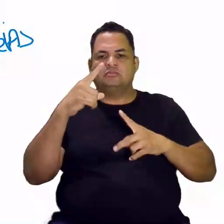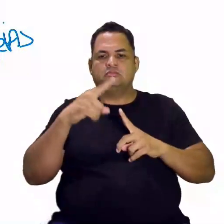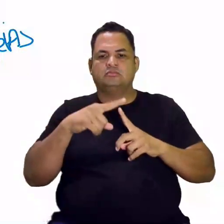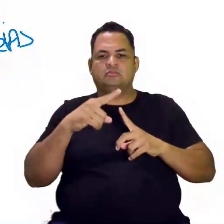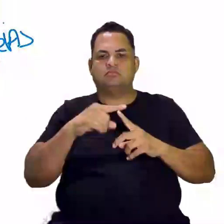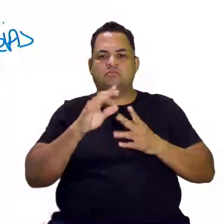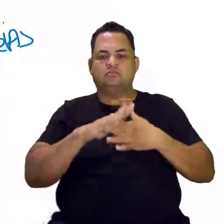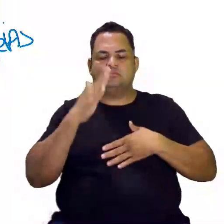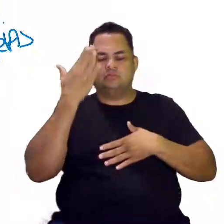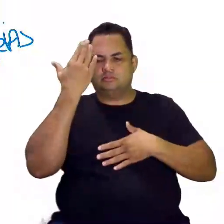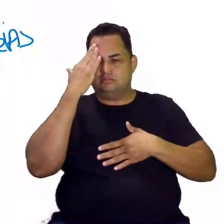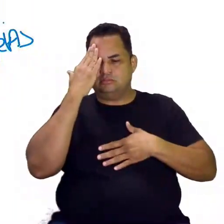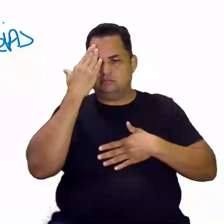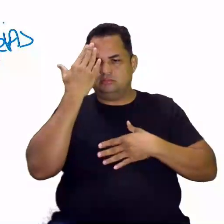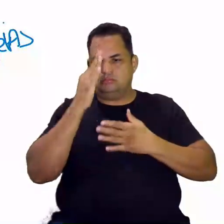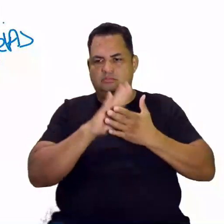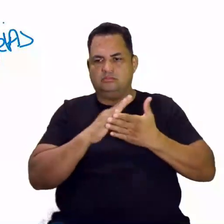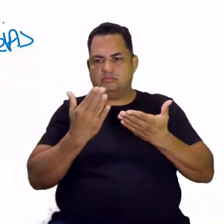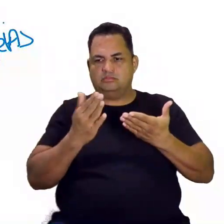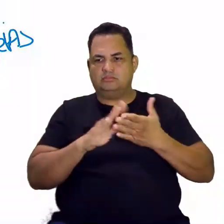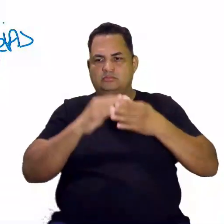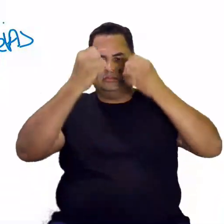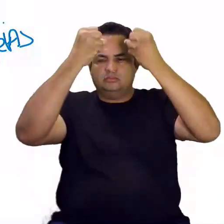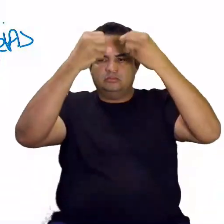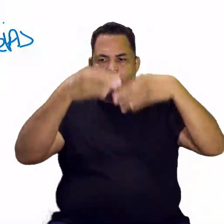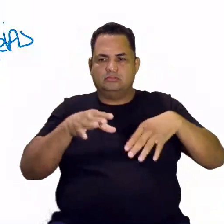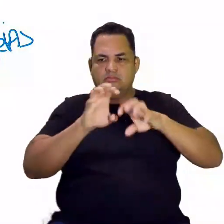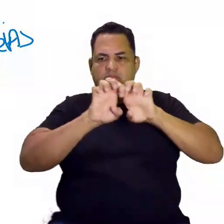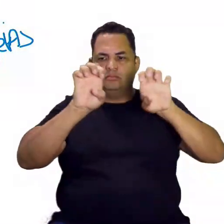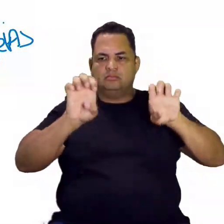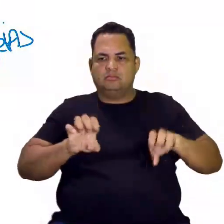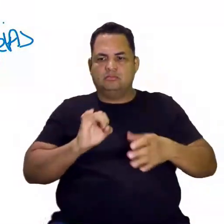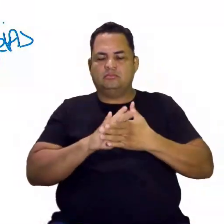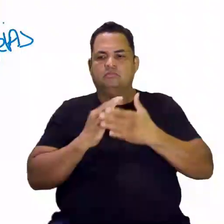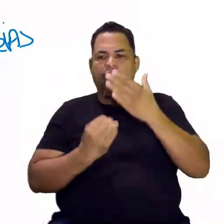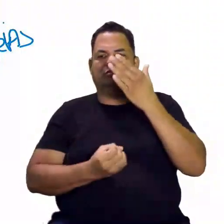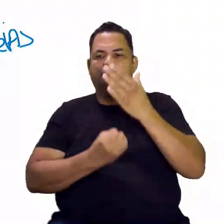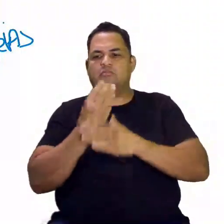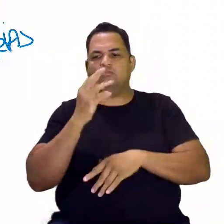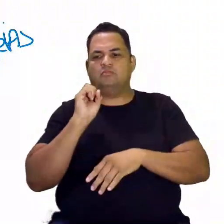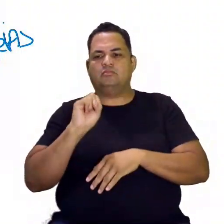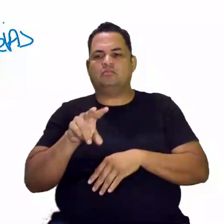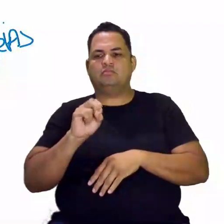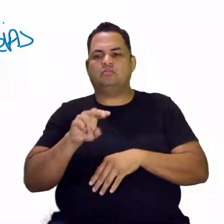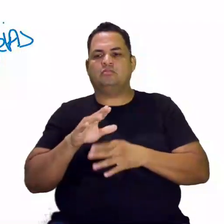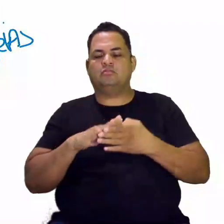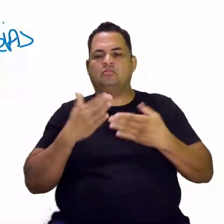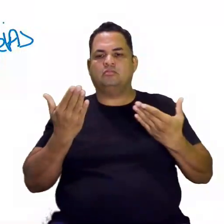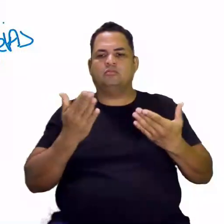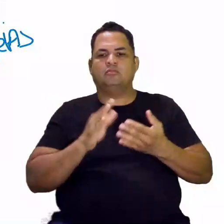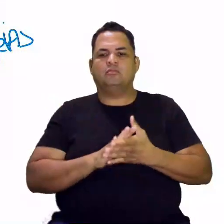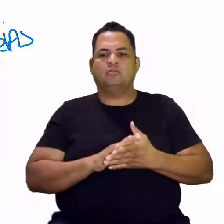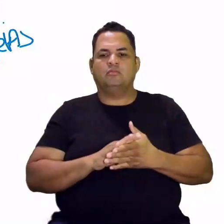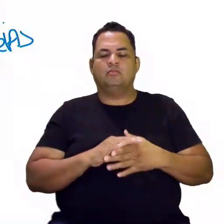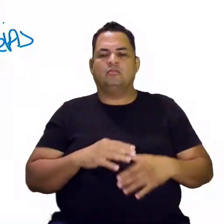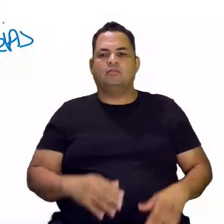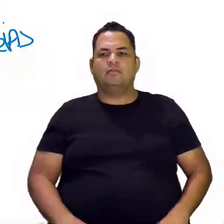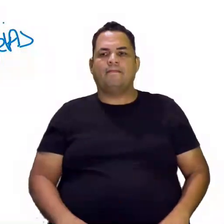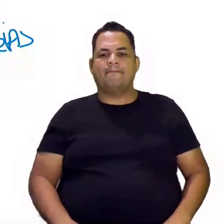de compreensão para dar estruturação à origem dos vírus. Esses que são os